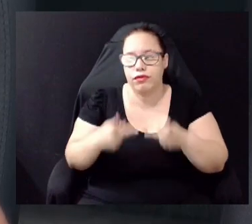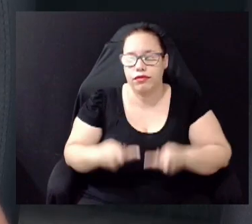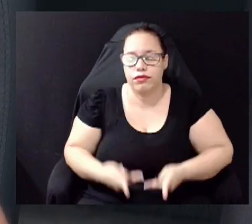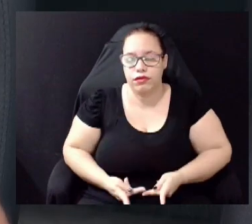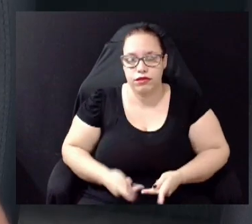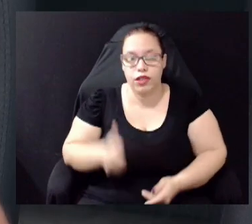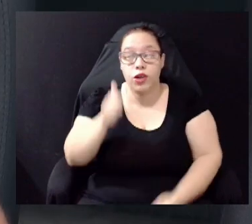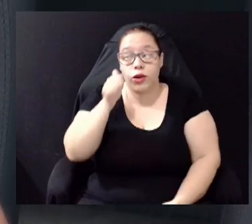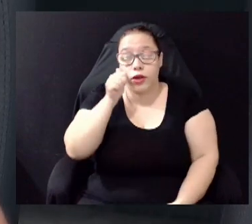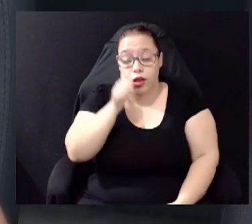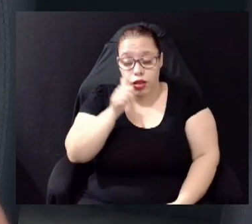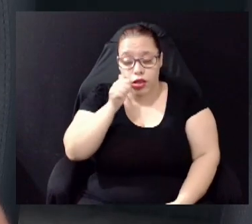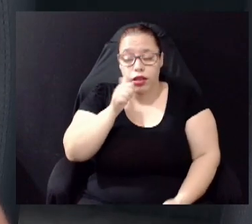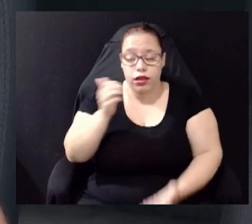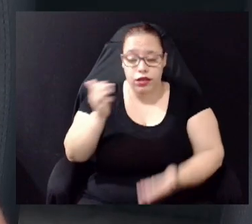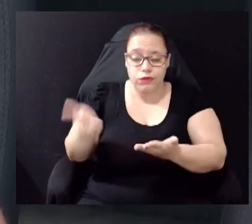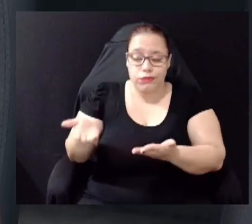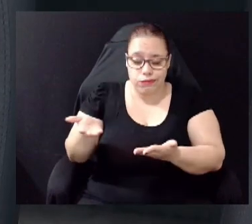mulheres. Então,